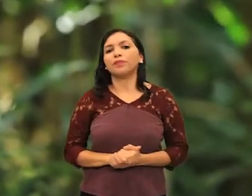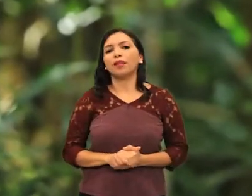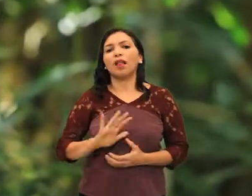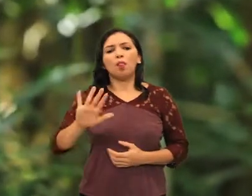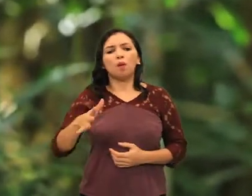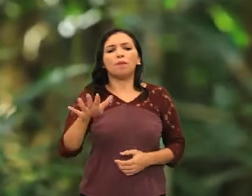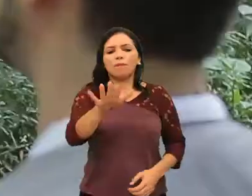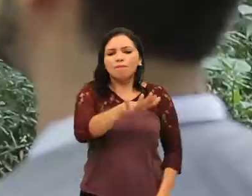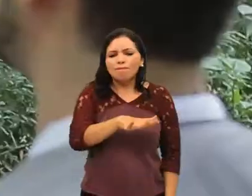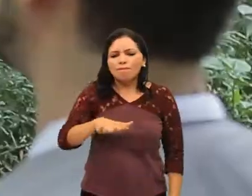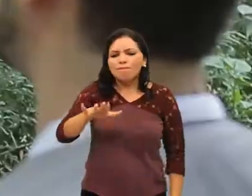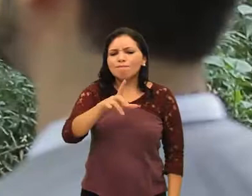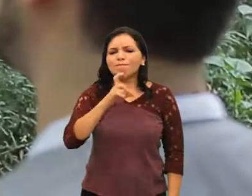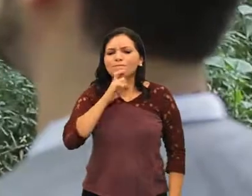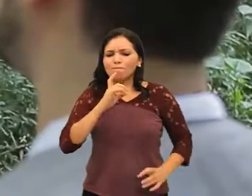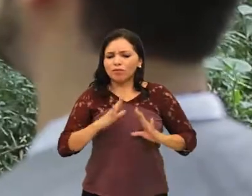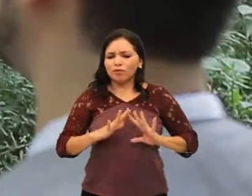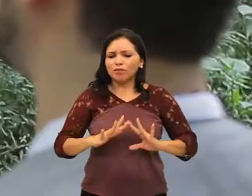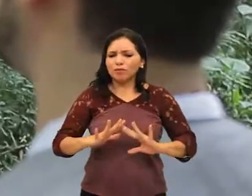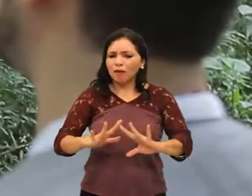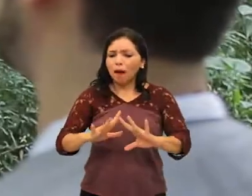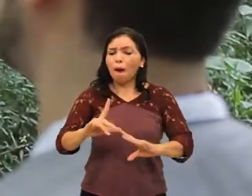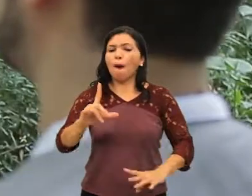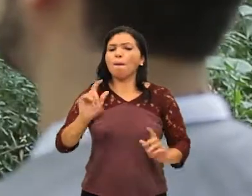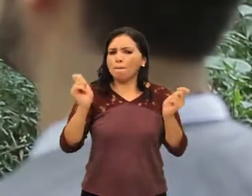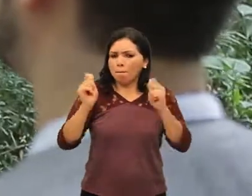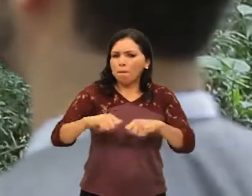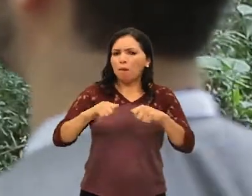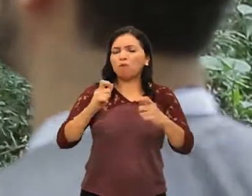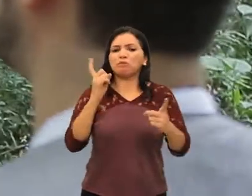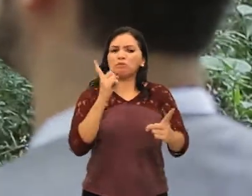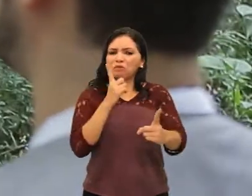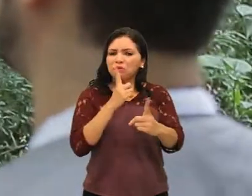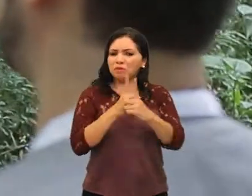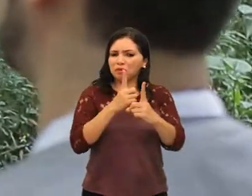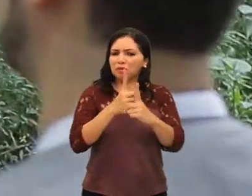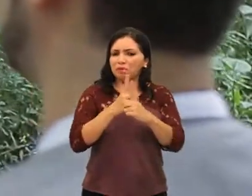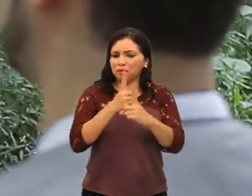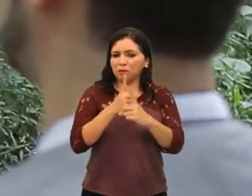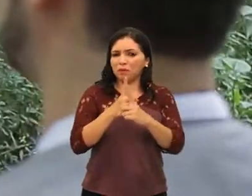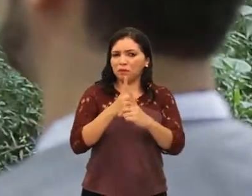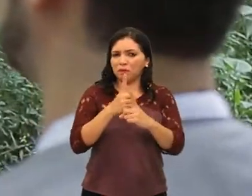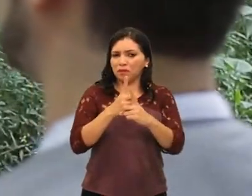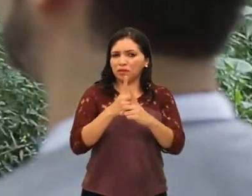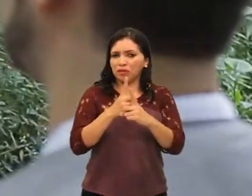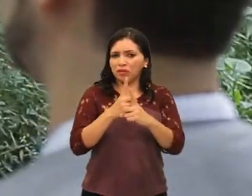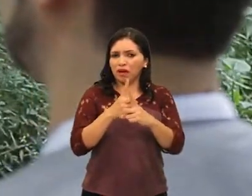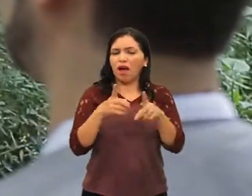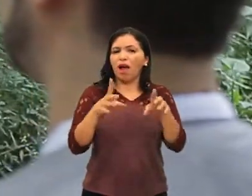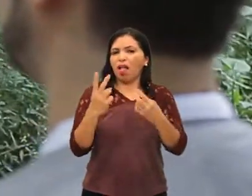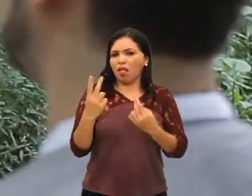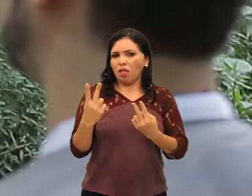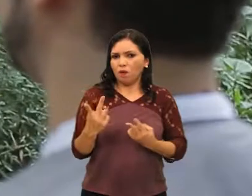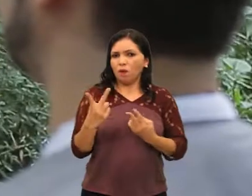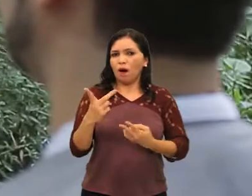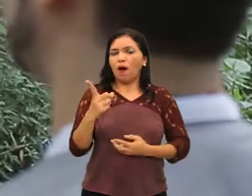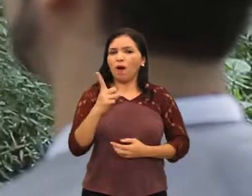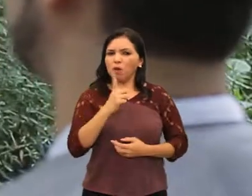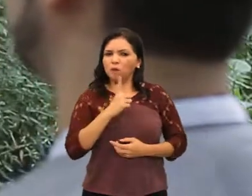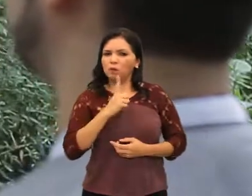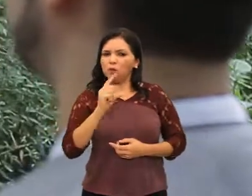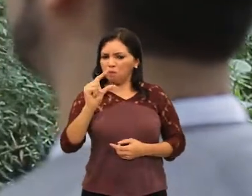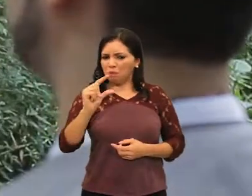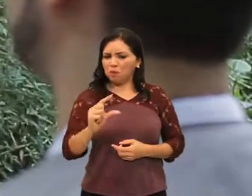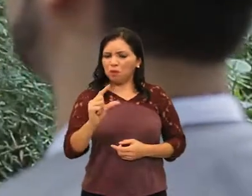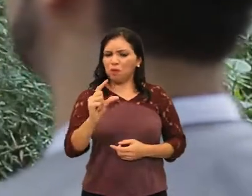Numa área de cerrado, a gente ainda pode encontrar, assim como, né, nos poucos remanescentes de floresta que nós temos, seja de cerrado,